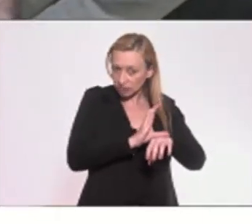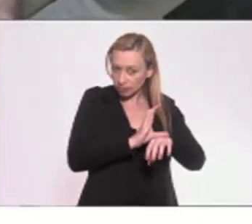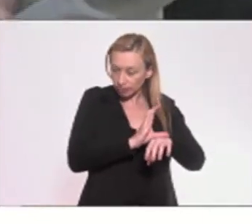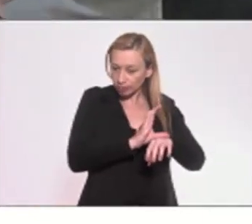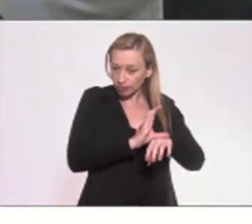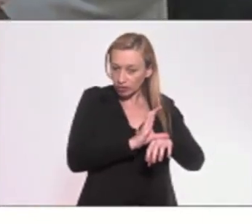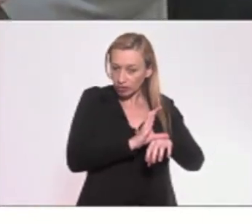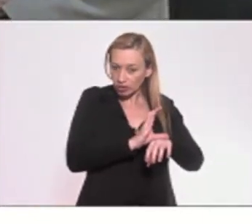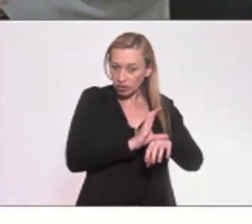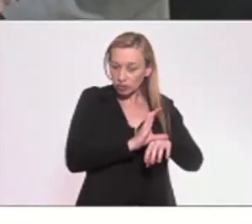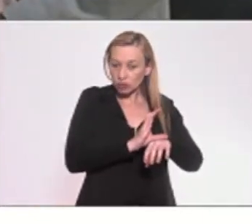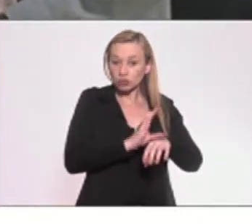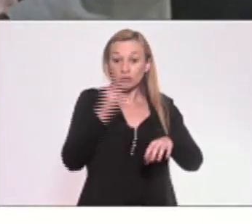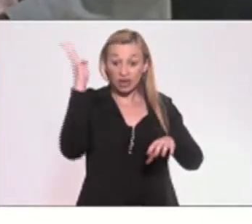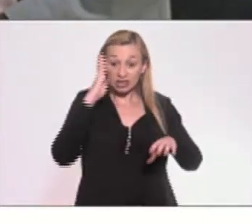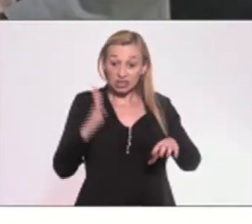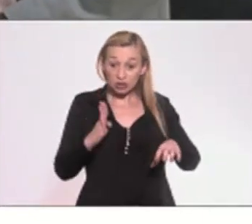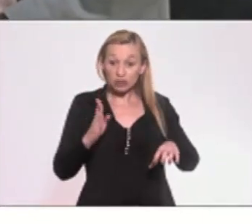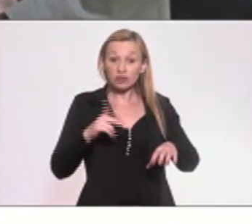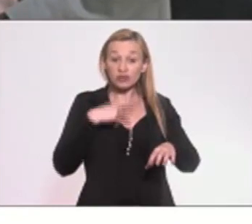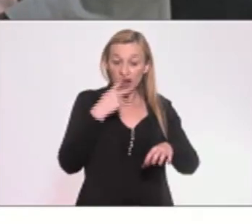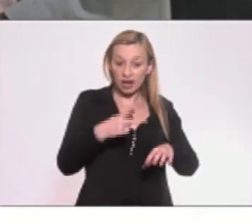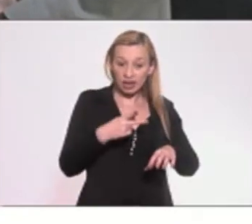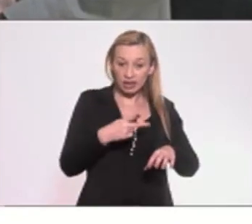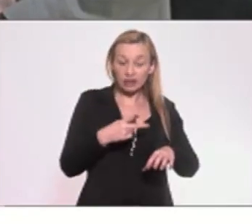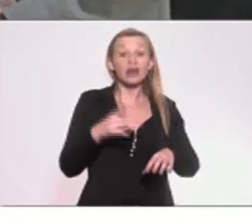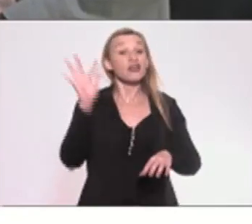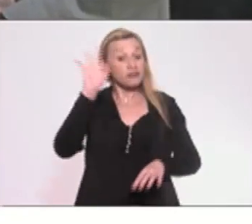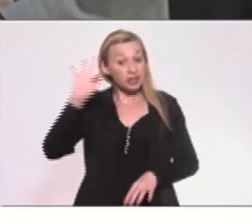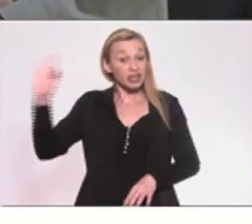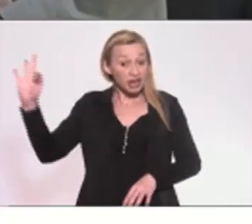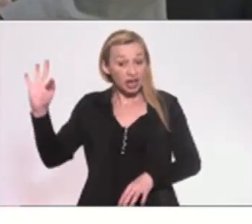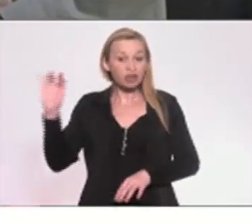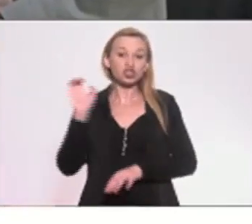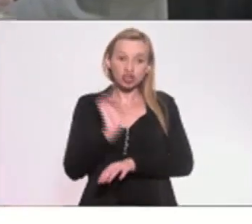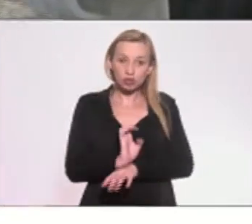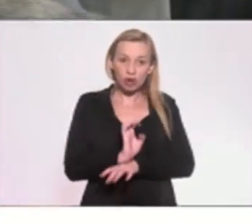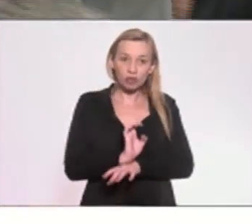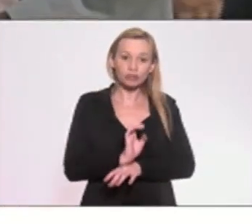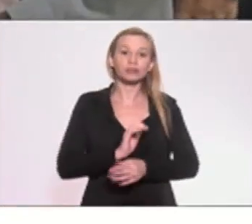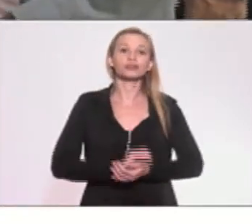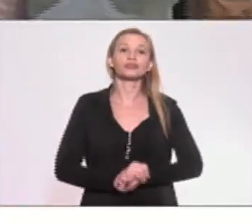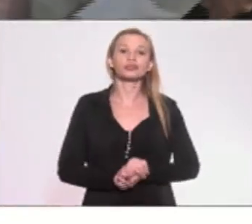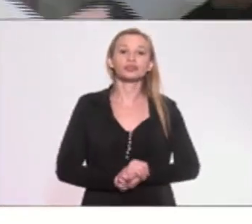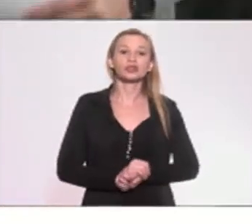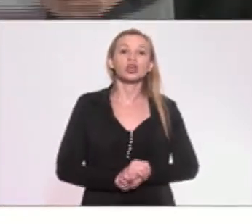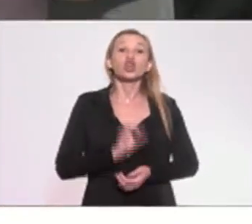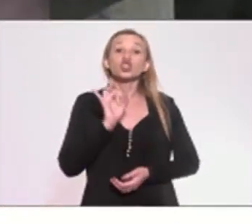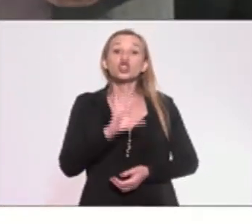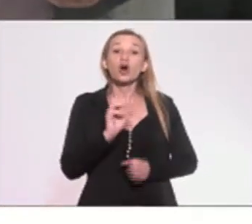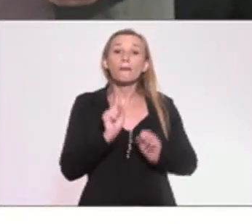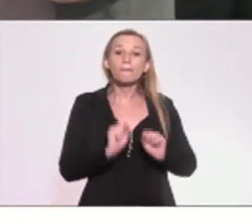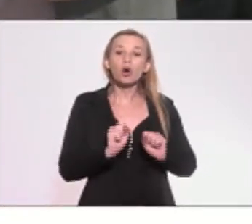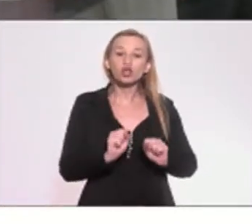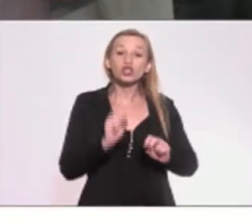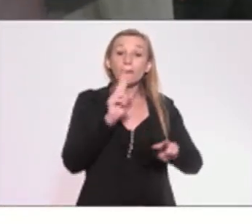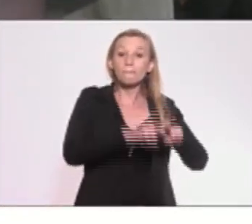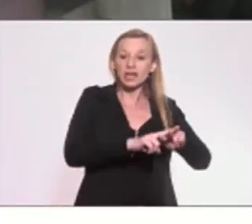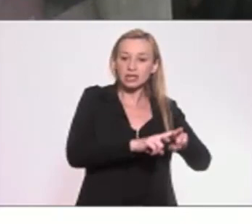a Constituição do país diz, tanto a federal quanto a estadual, que só pode ficar